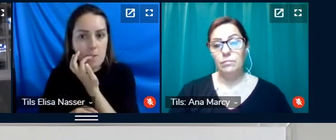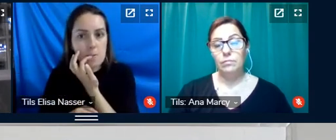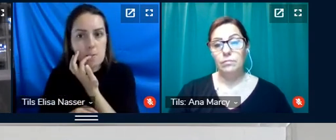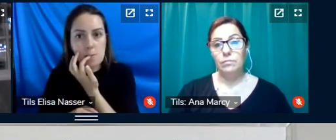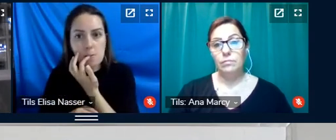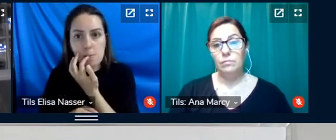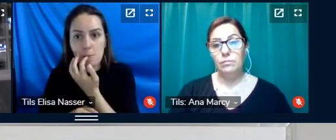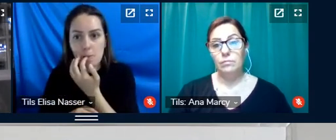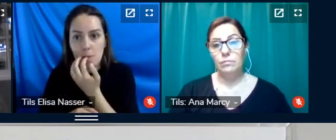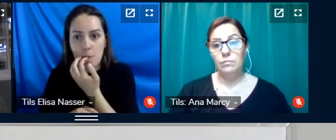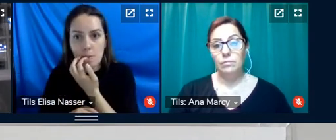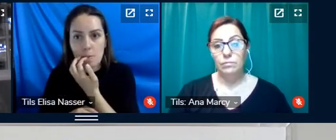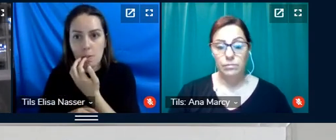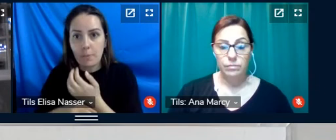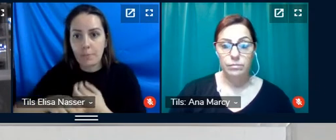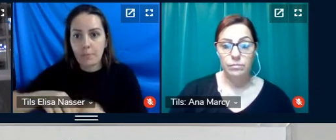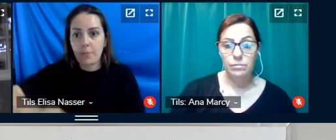Vamos fazer o outro?